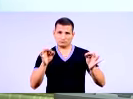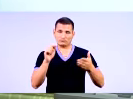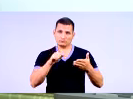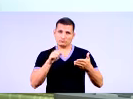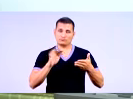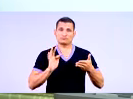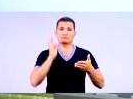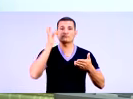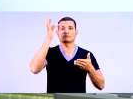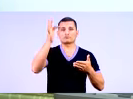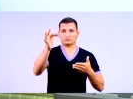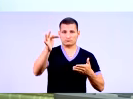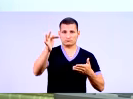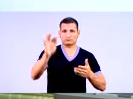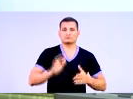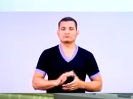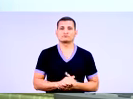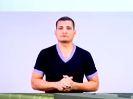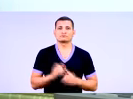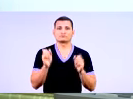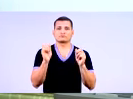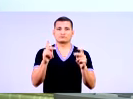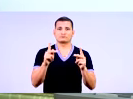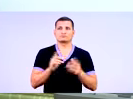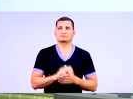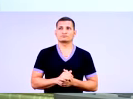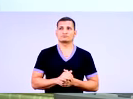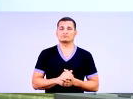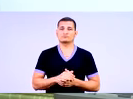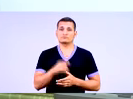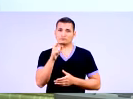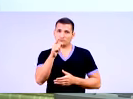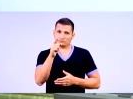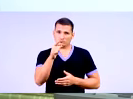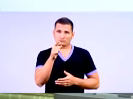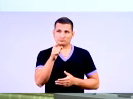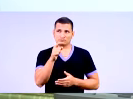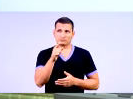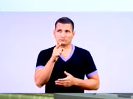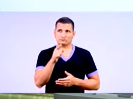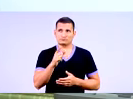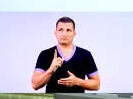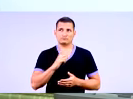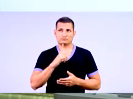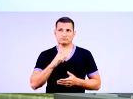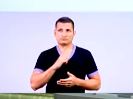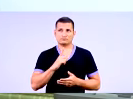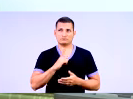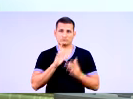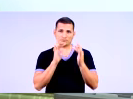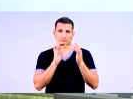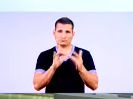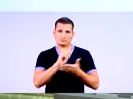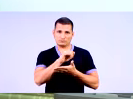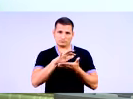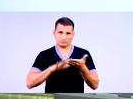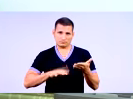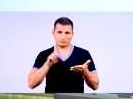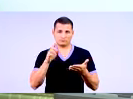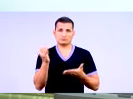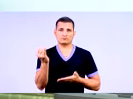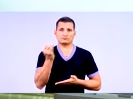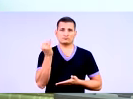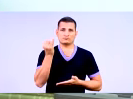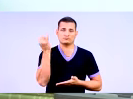referindo a acontecimentos no futuro, ok? E quando você tiver em contato com esses textos, é muito